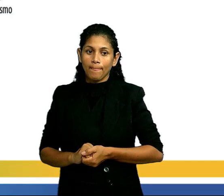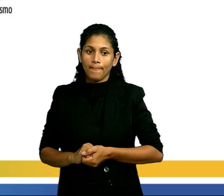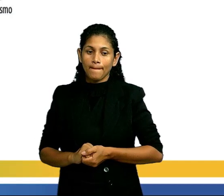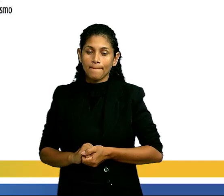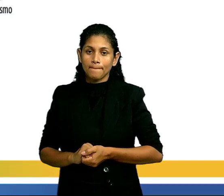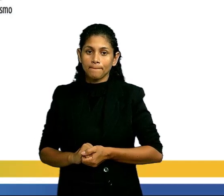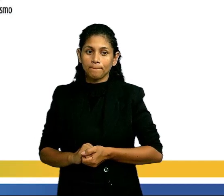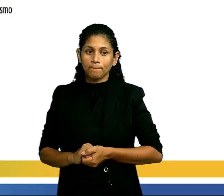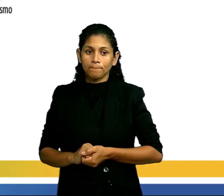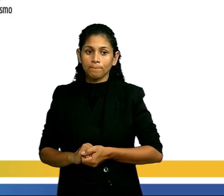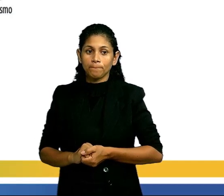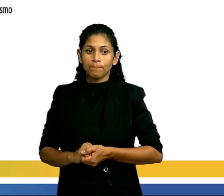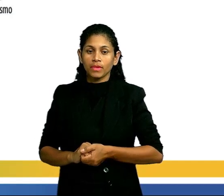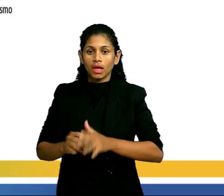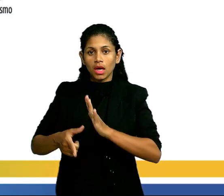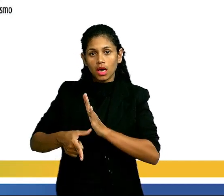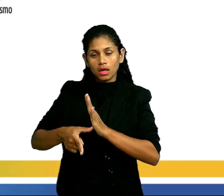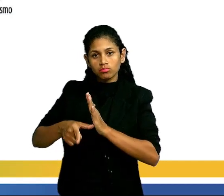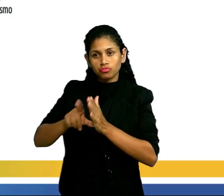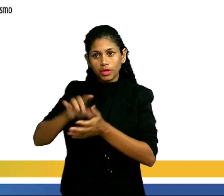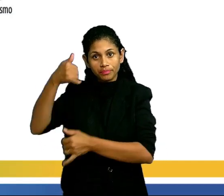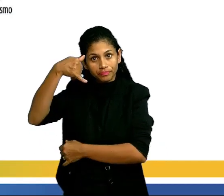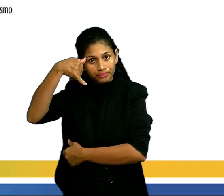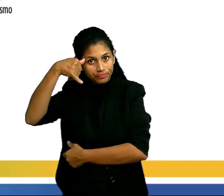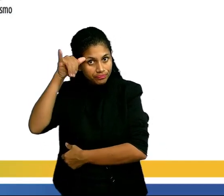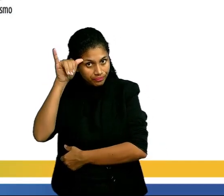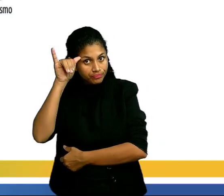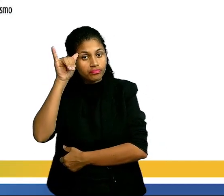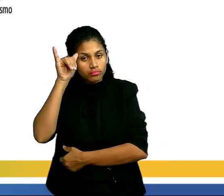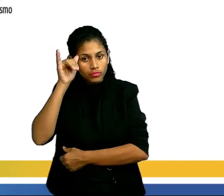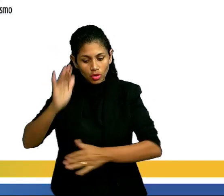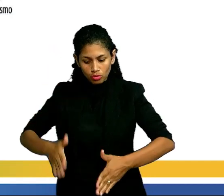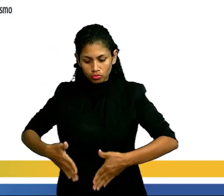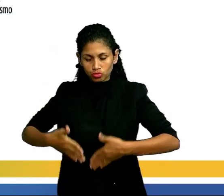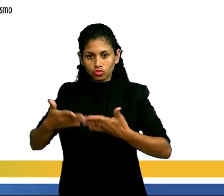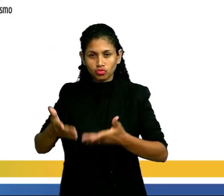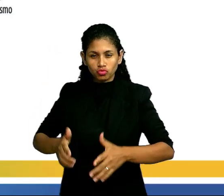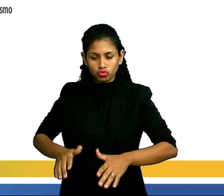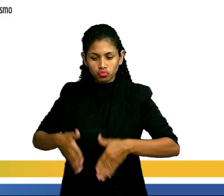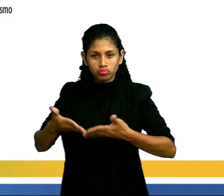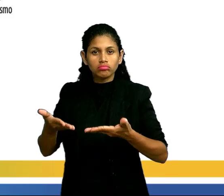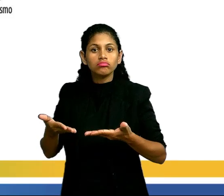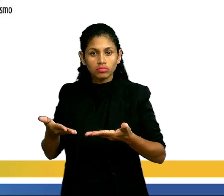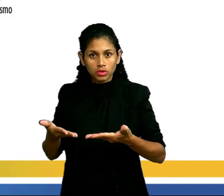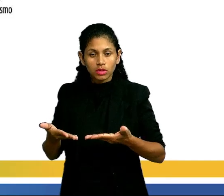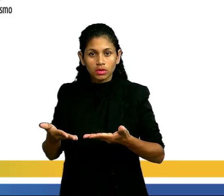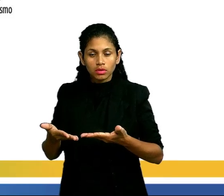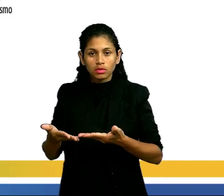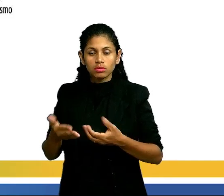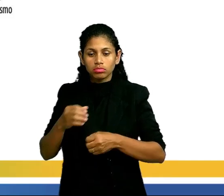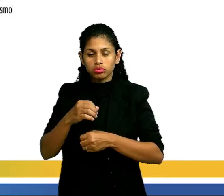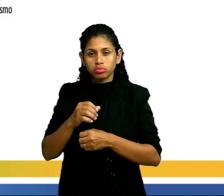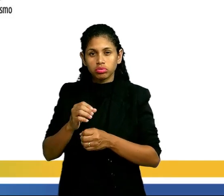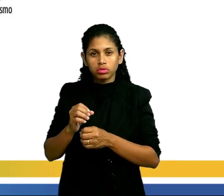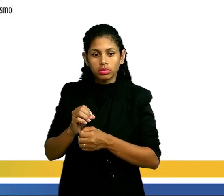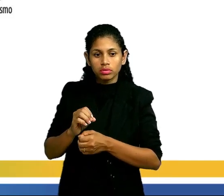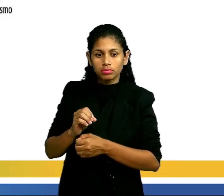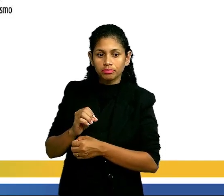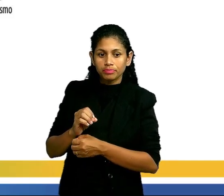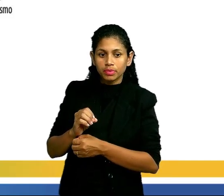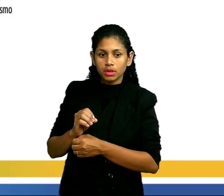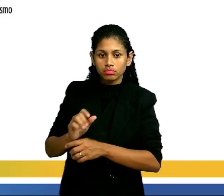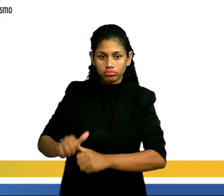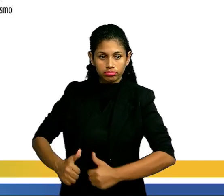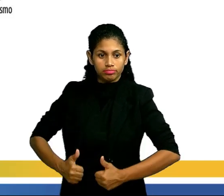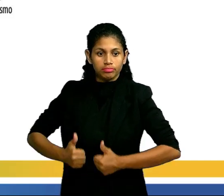atua como prevenção. Estimula as células de defesa do hospedeiro, né, a produzir anticorpos. E olha só, sua